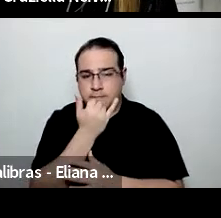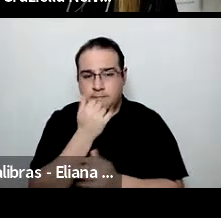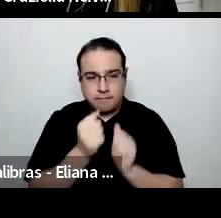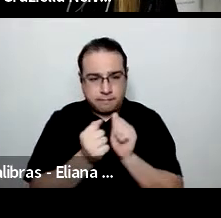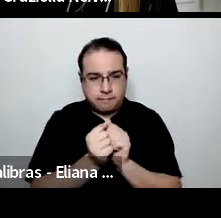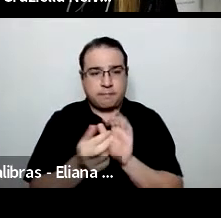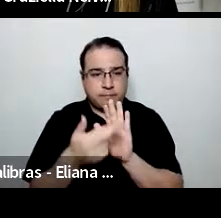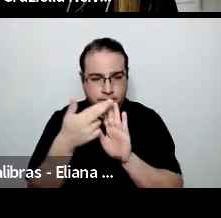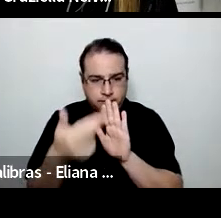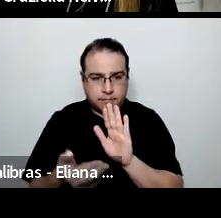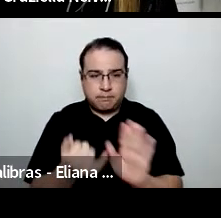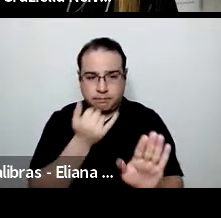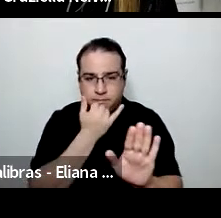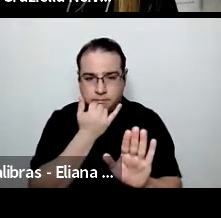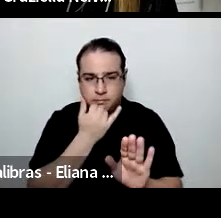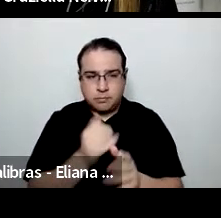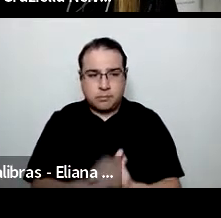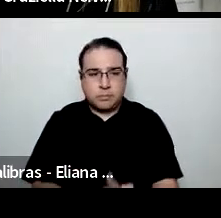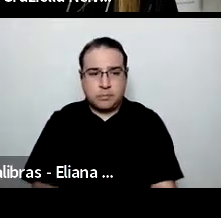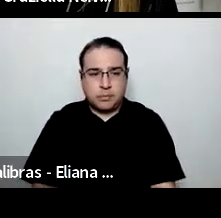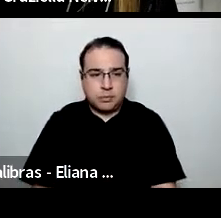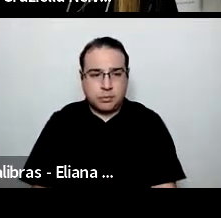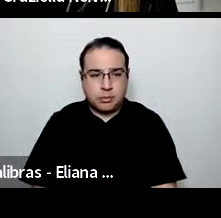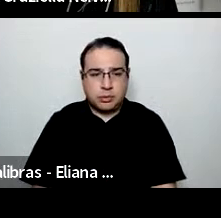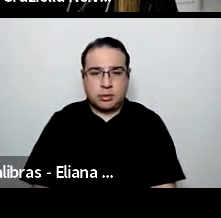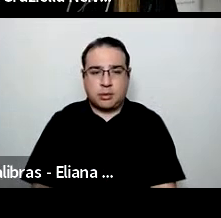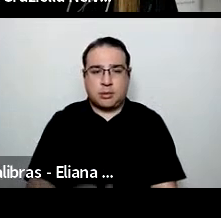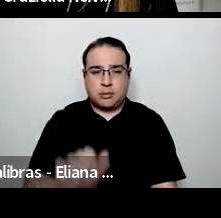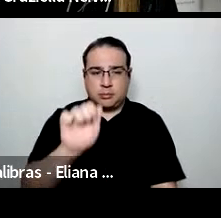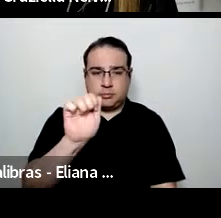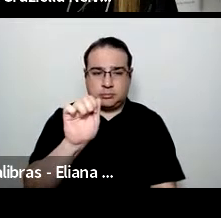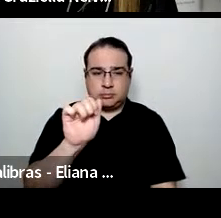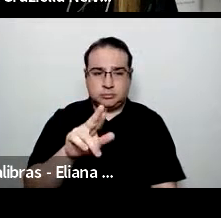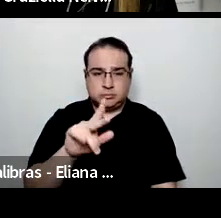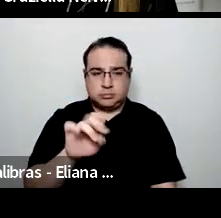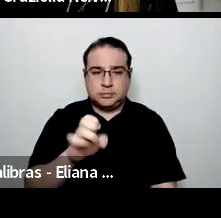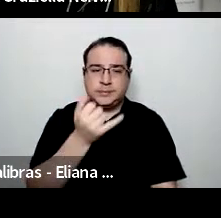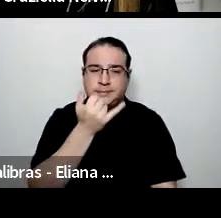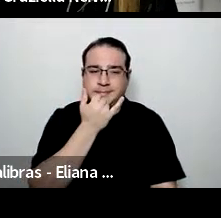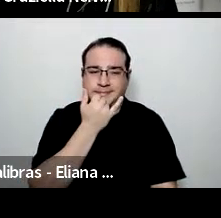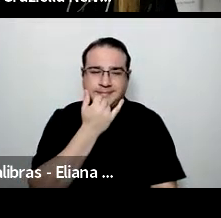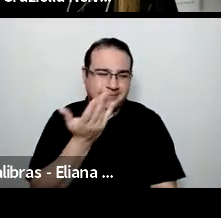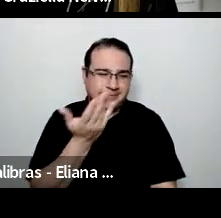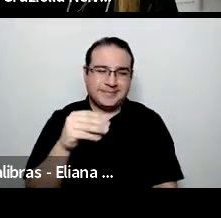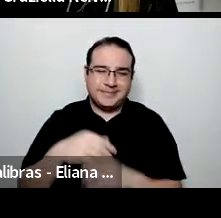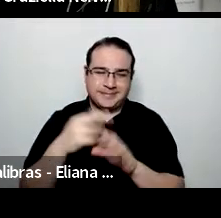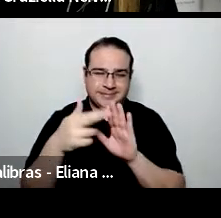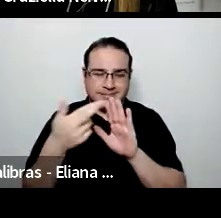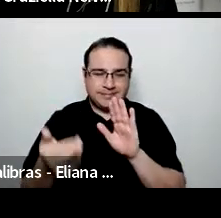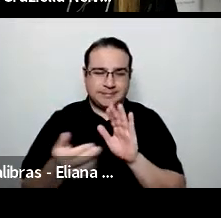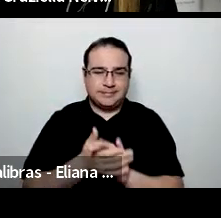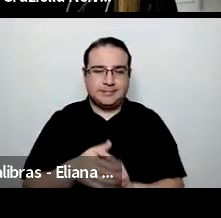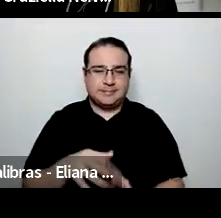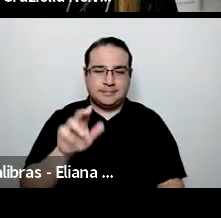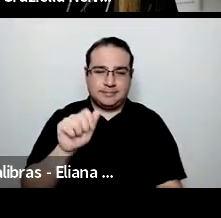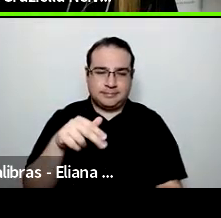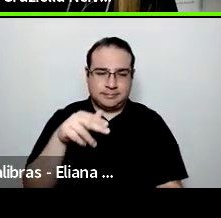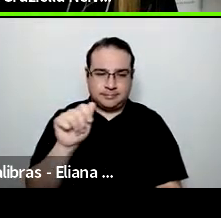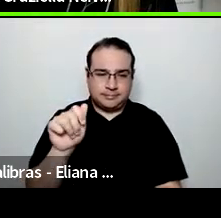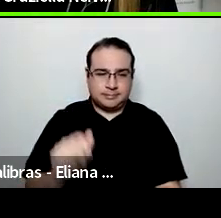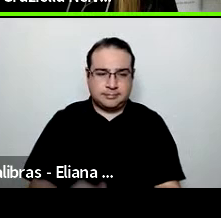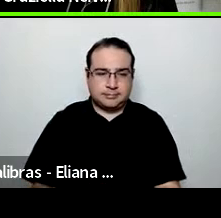acompanham ela tô desculpa vamos volta juiz André Borges o desculpa tem um relata como volta agilizar na